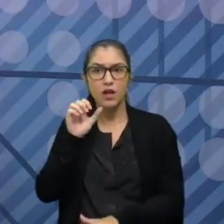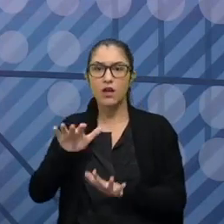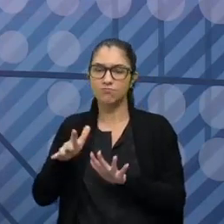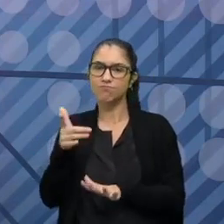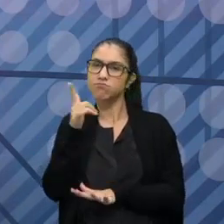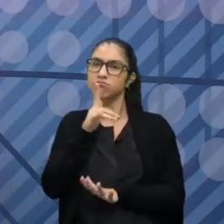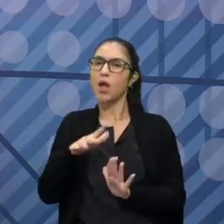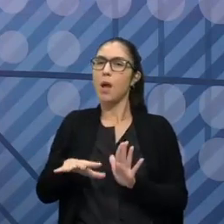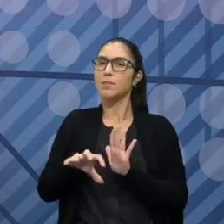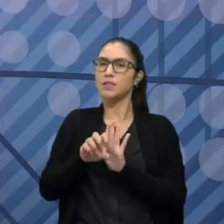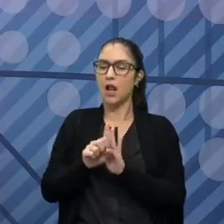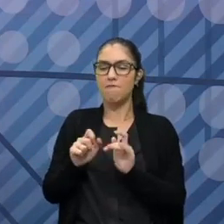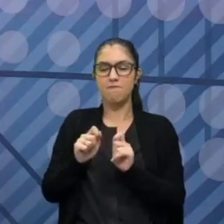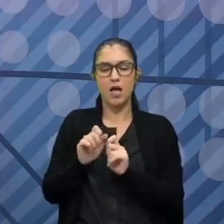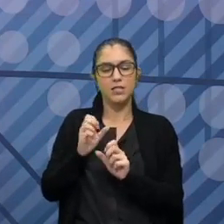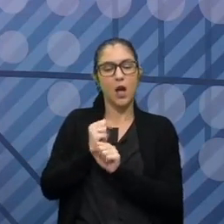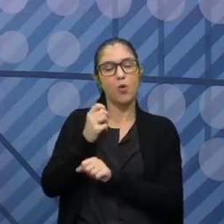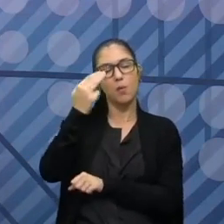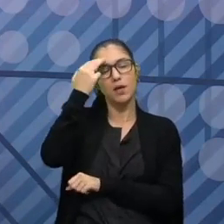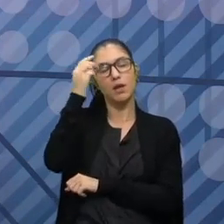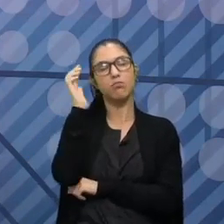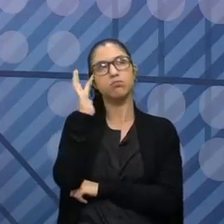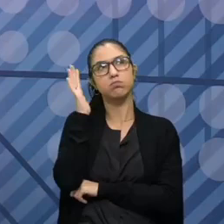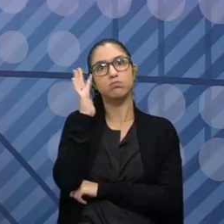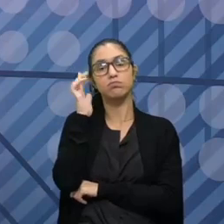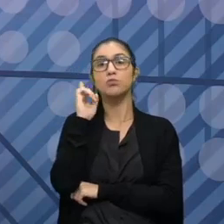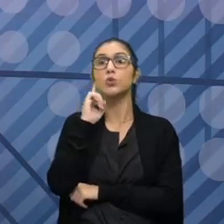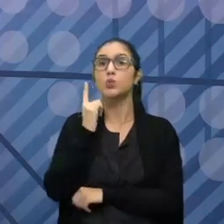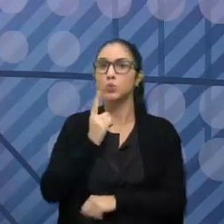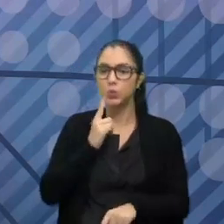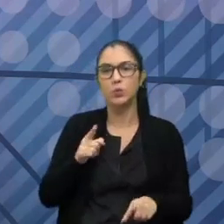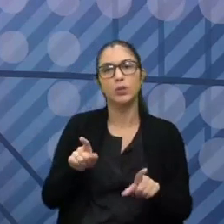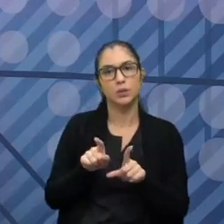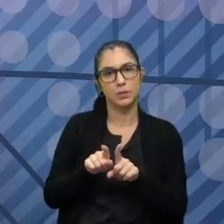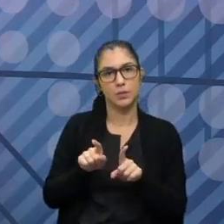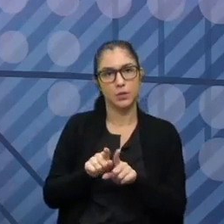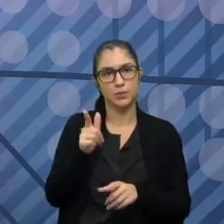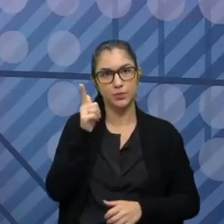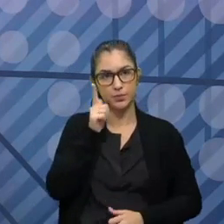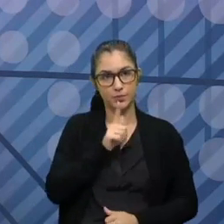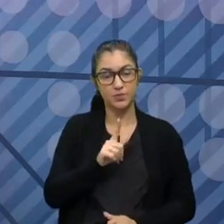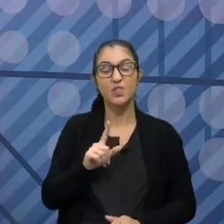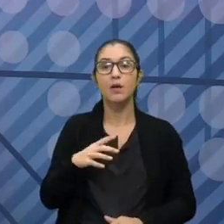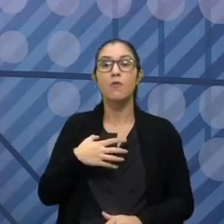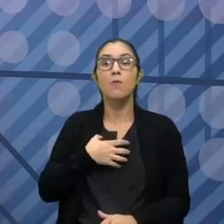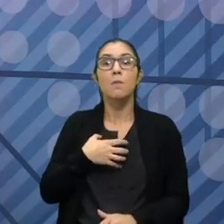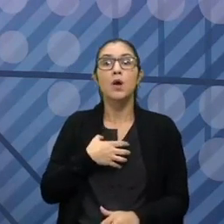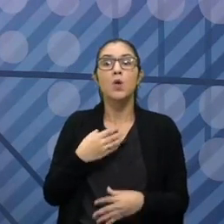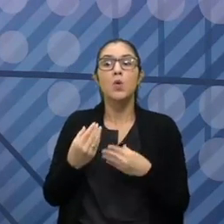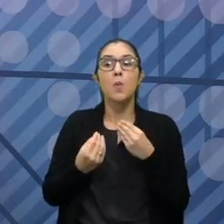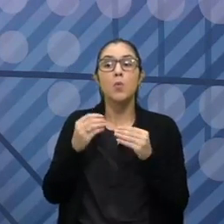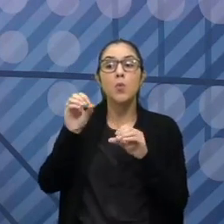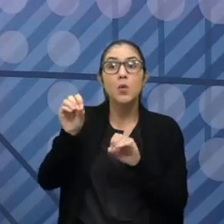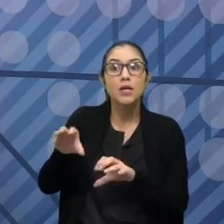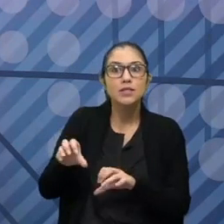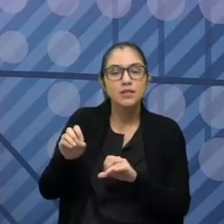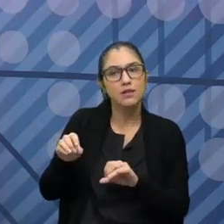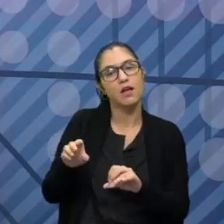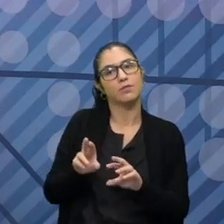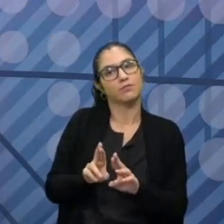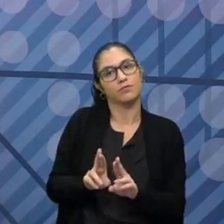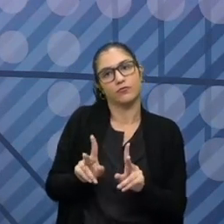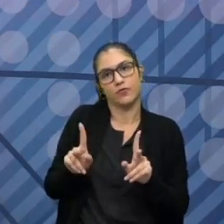abstrai? O ouvinte não faz cálculo mental? Surdo faz também, tá? A maneira que eu vou ensinar é